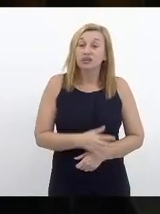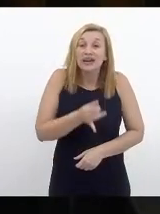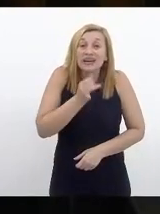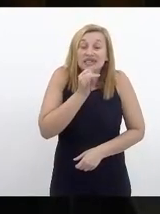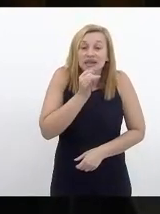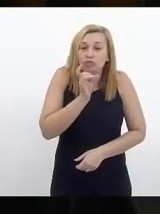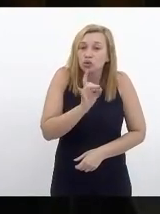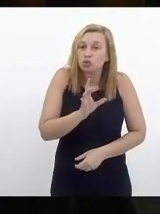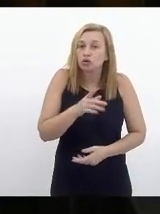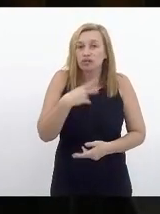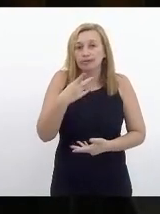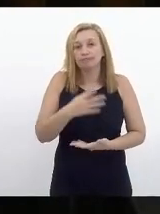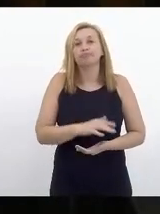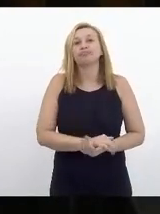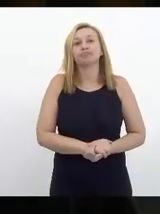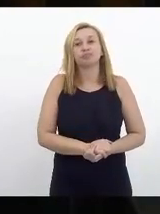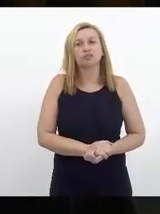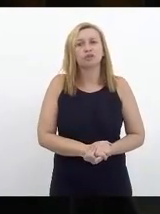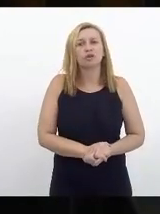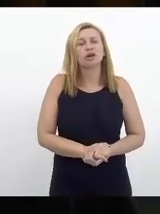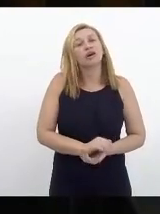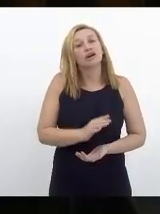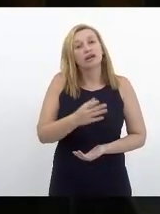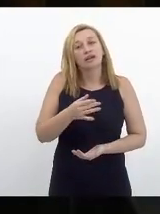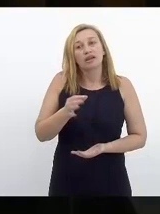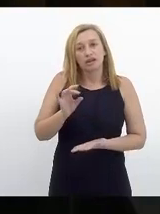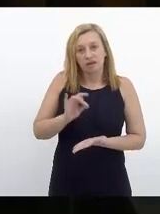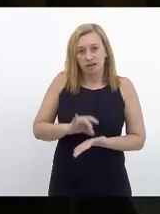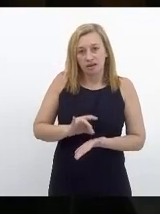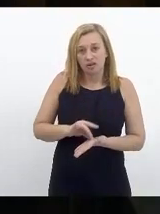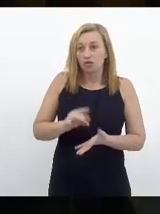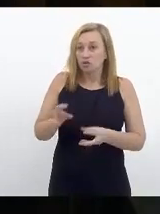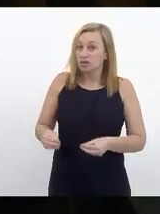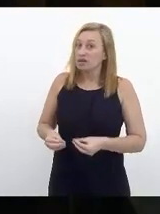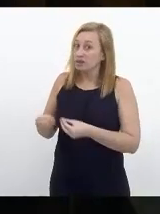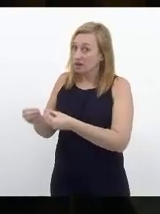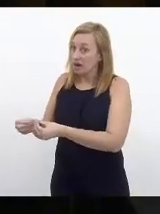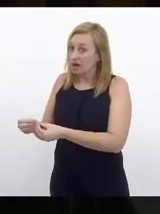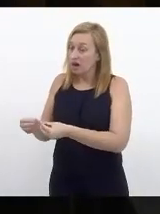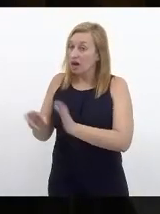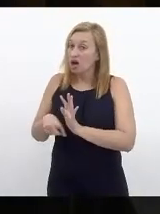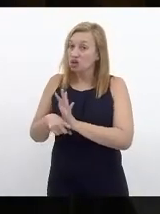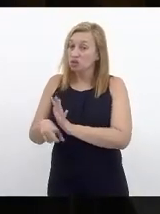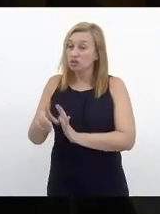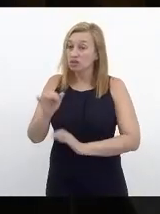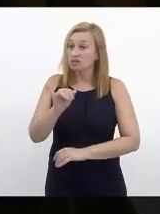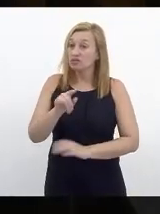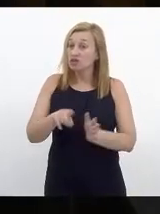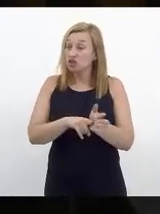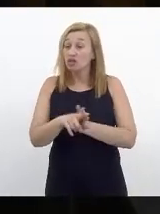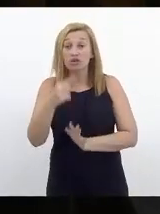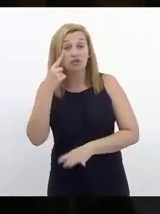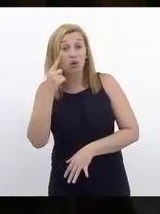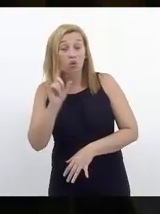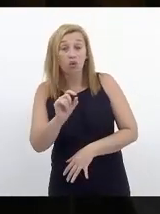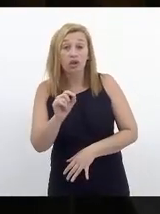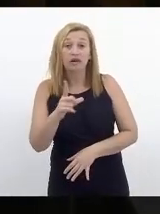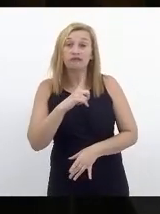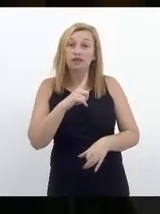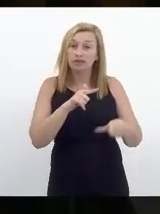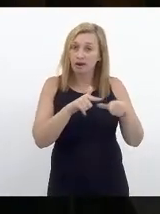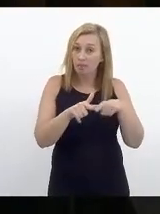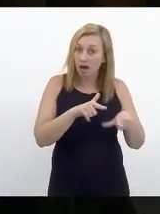exemplo. Porque, em tese, quando você dá um benefício fiscal, o que você visa? Gerar